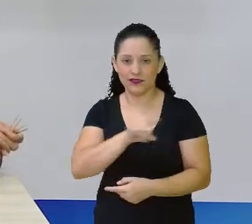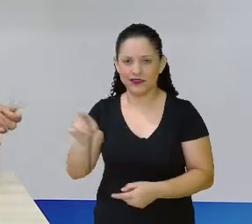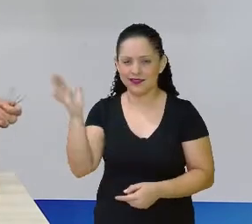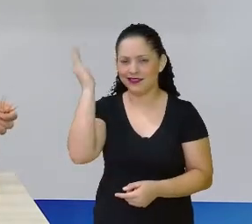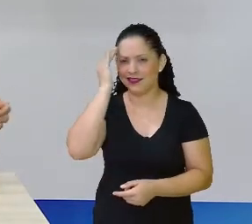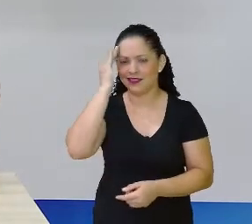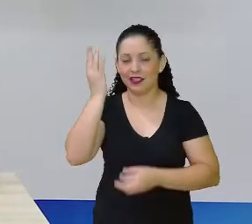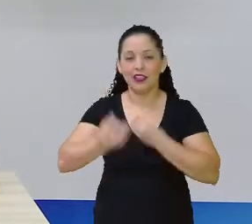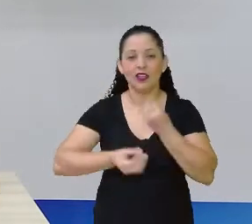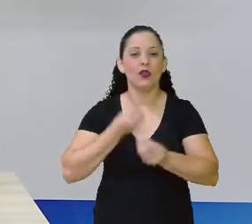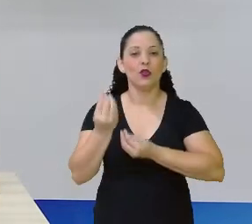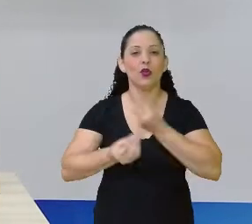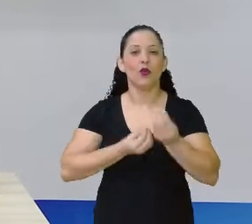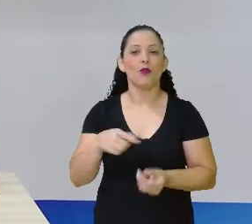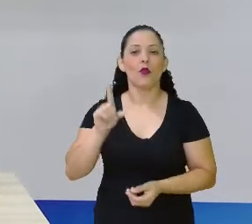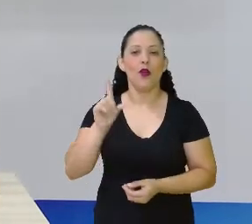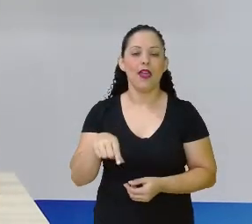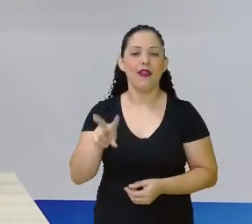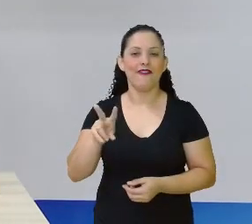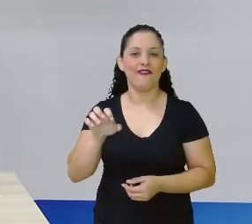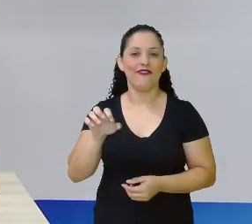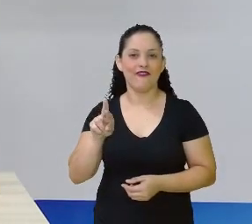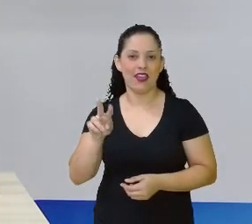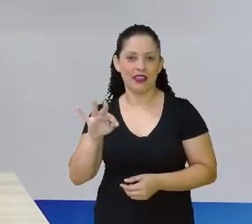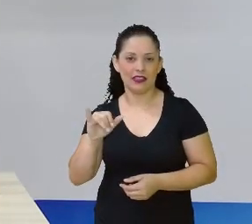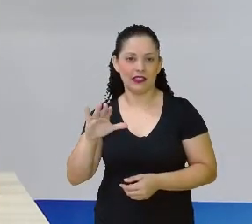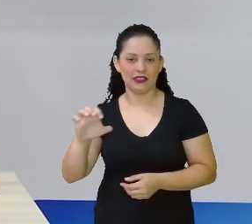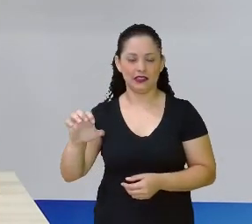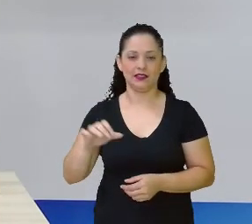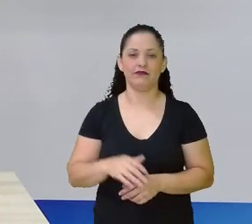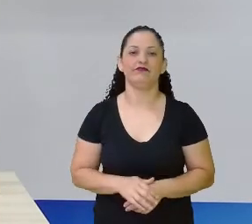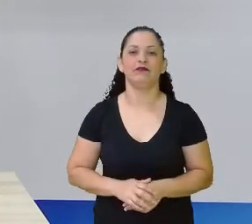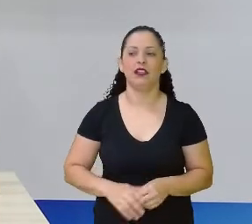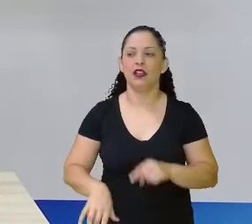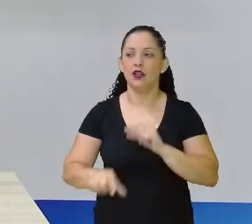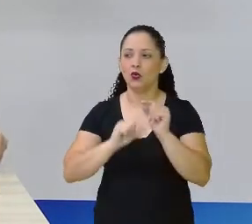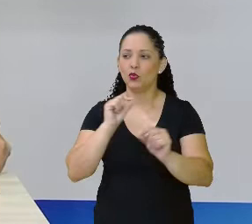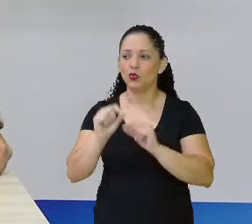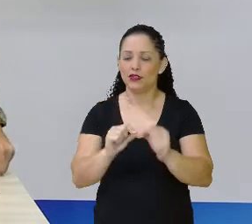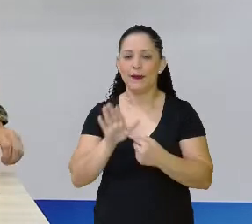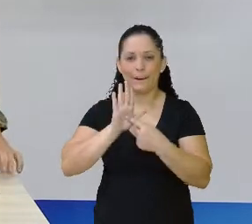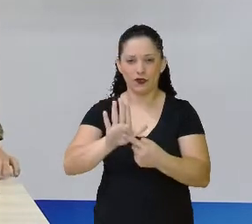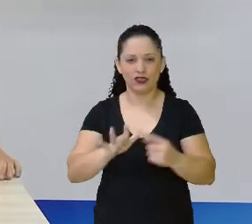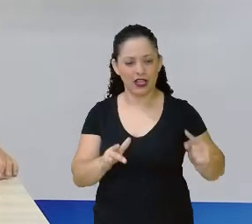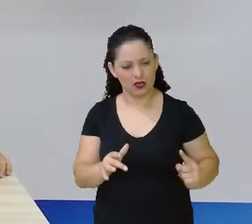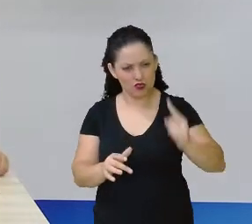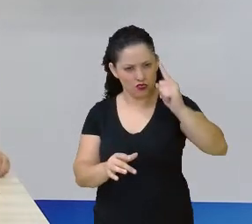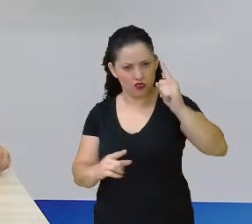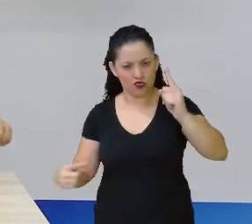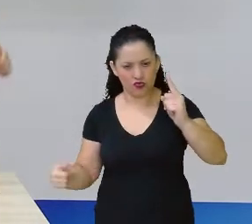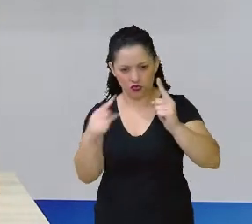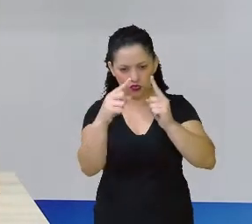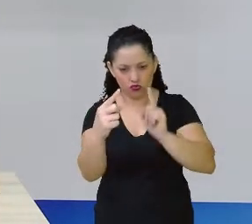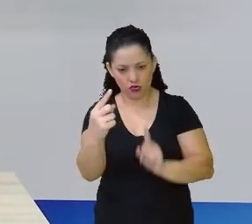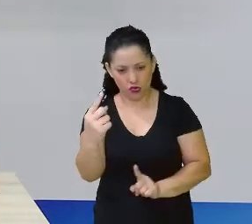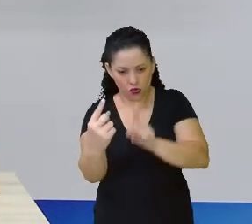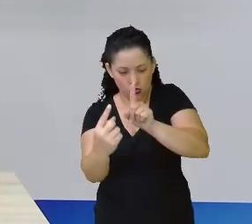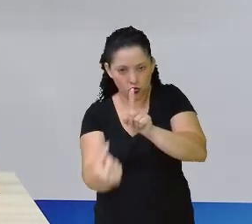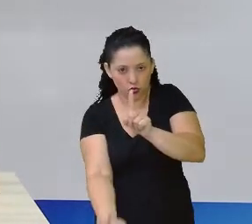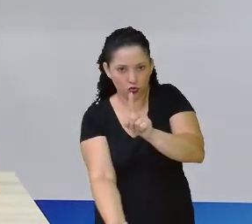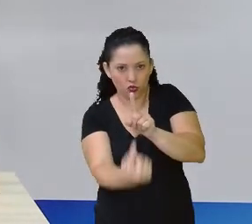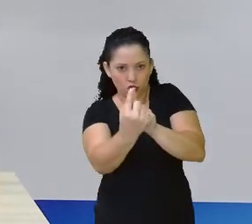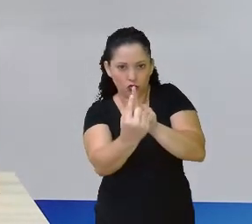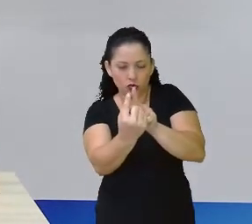Esses vértices são os segmentos de reta. Eu trouxe para representar os palitinhos. São os nossos segmentos de